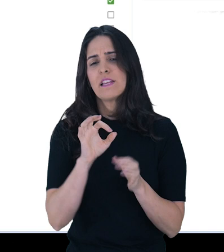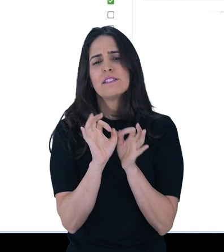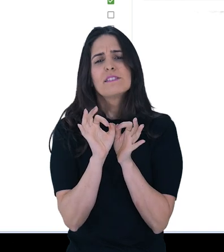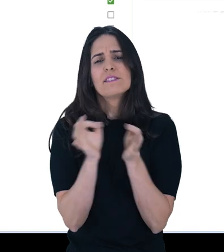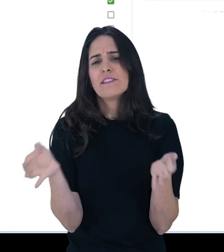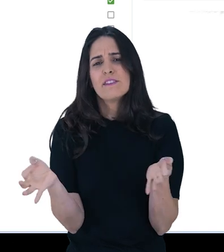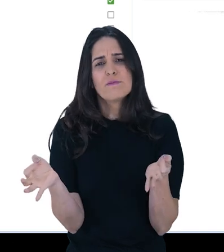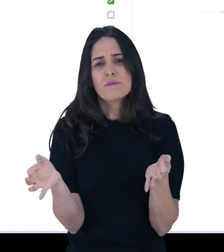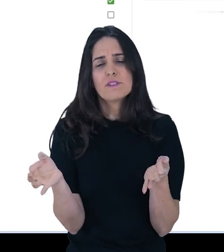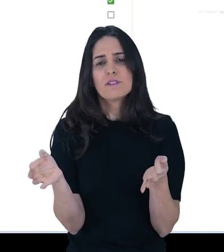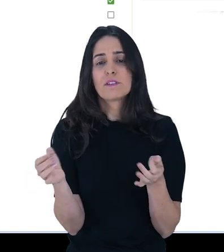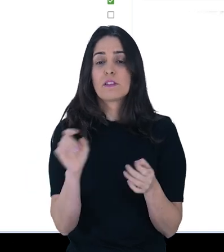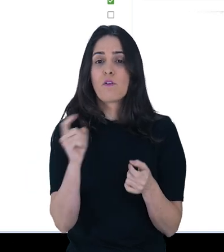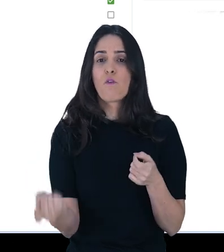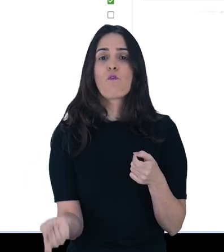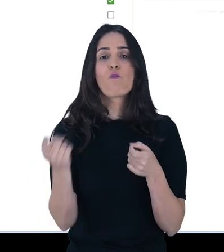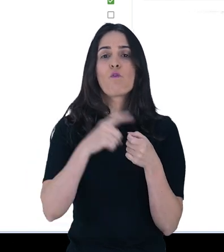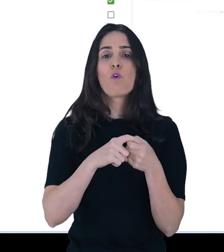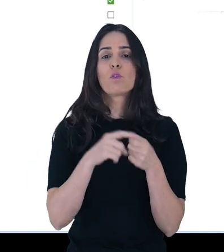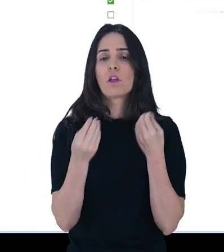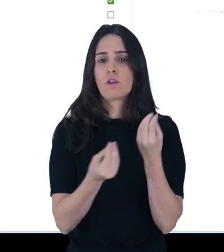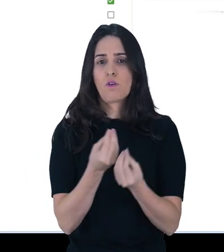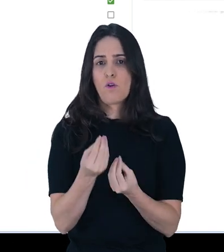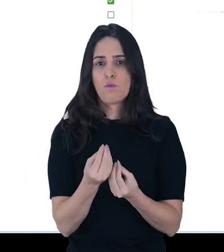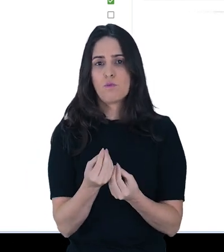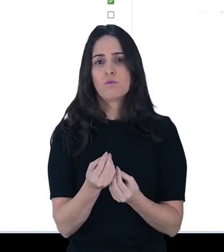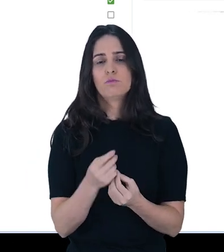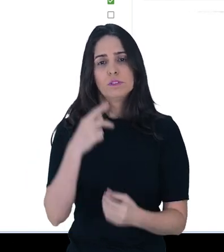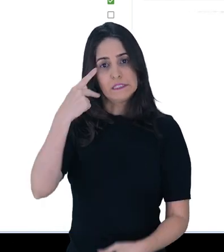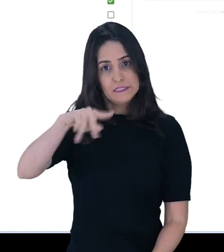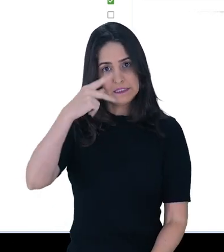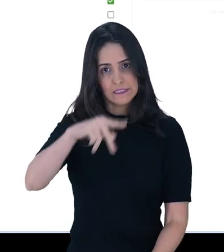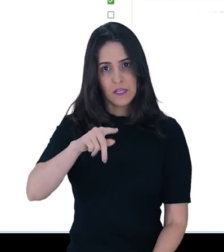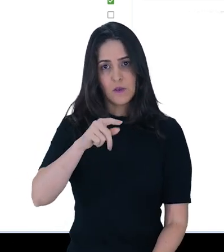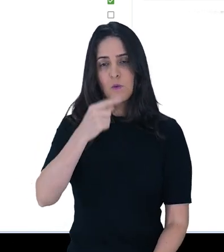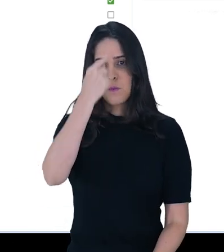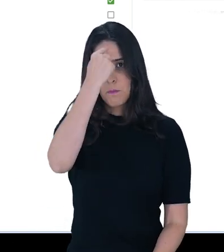uma ação muito simples e para retornar, você clica no seu